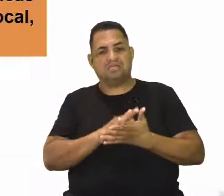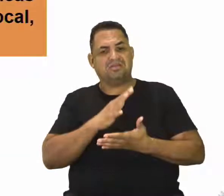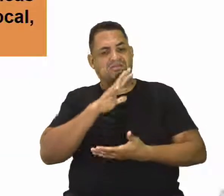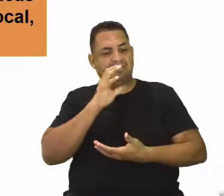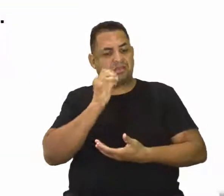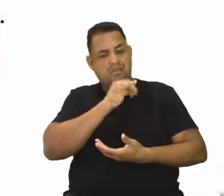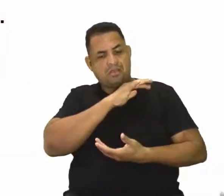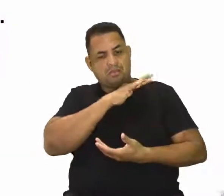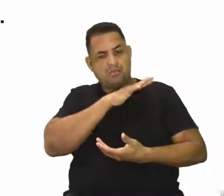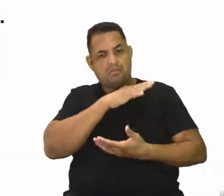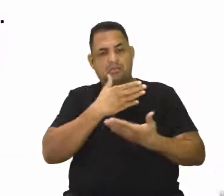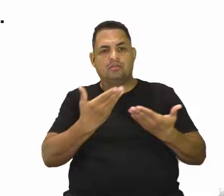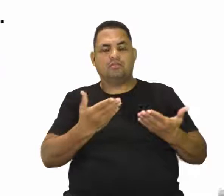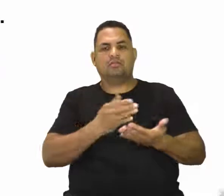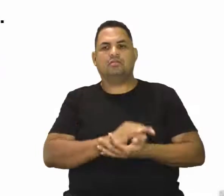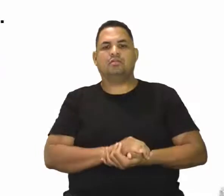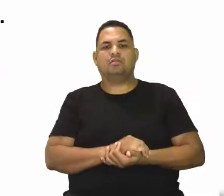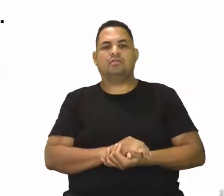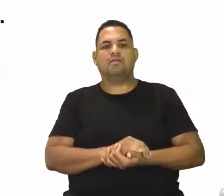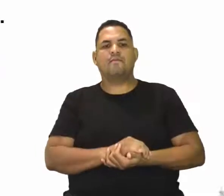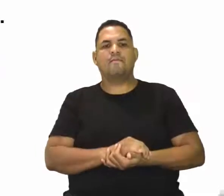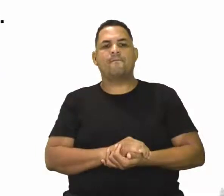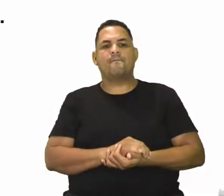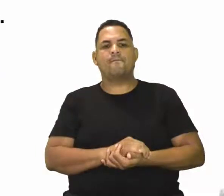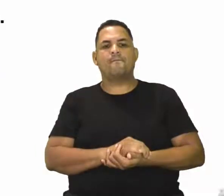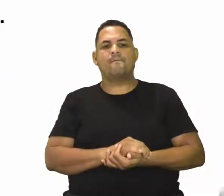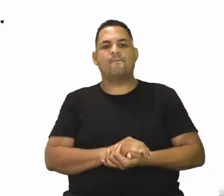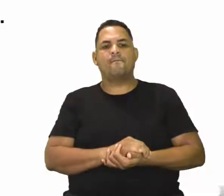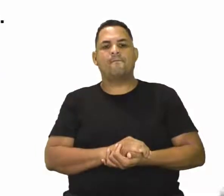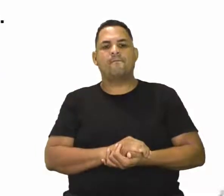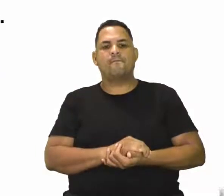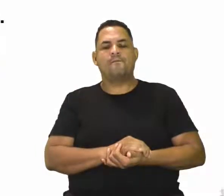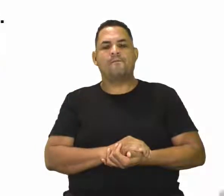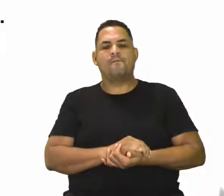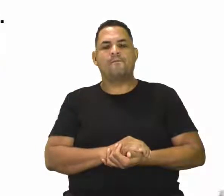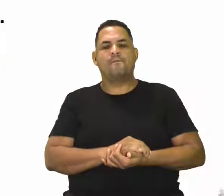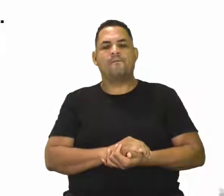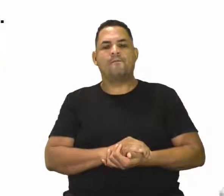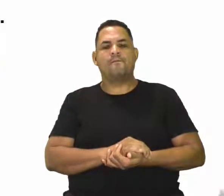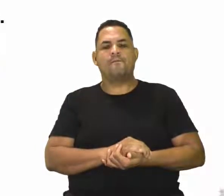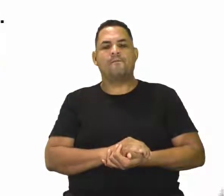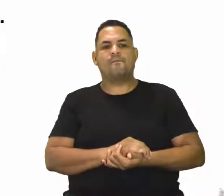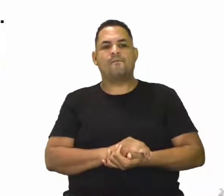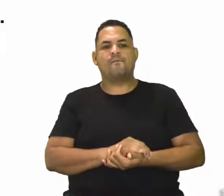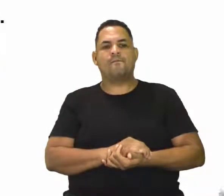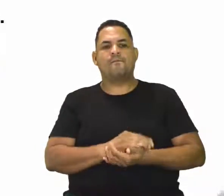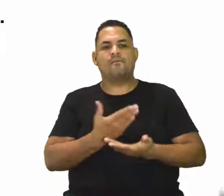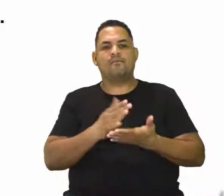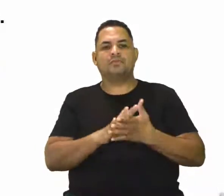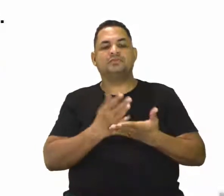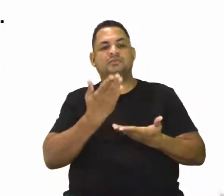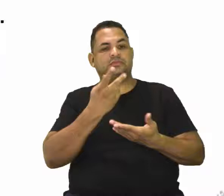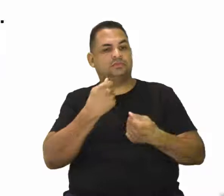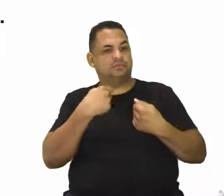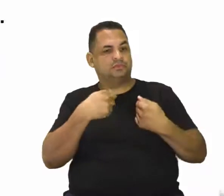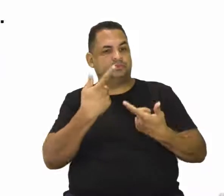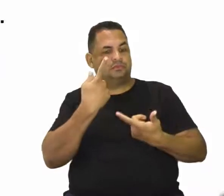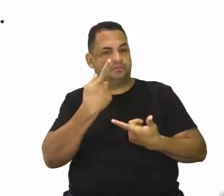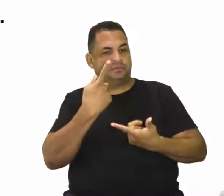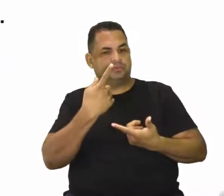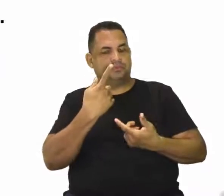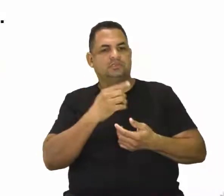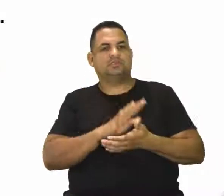aula de hoje, tá bom? Lembra que na última aula deixamos a vocês um pré-requisito.